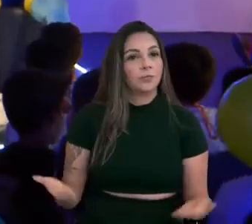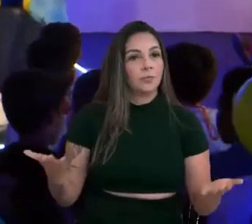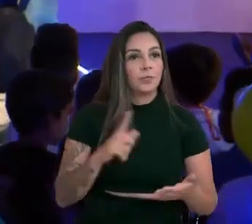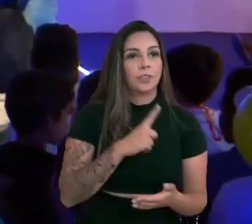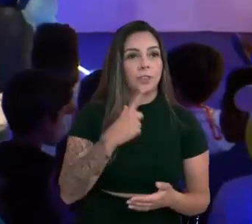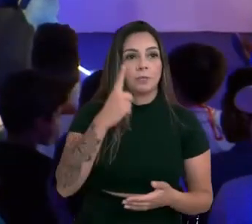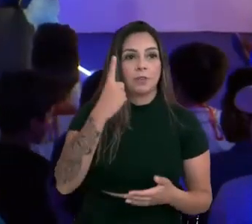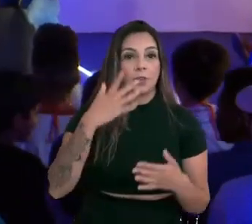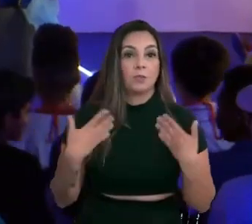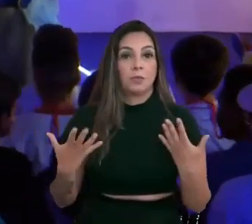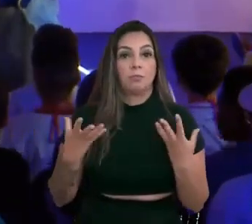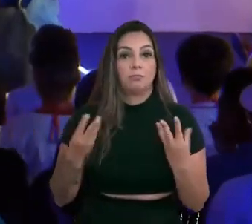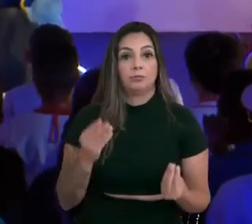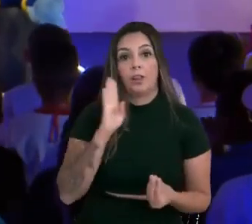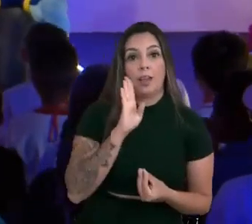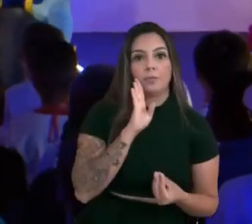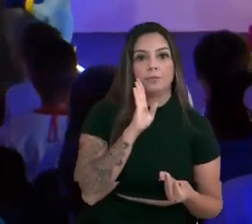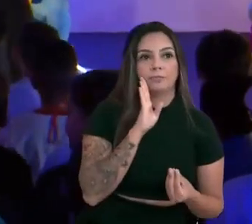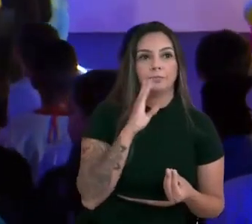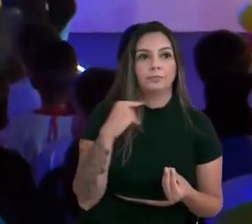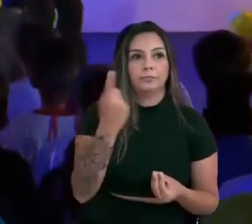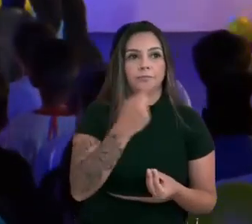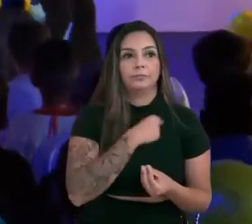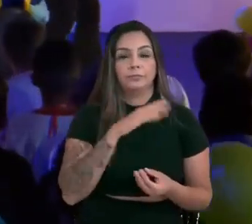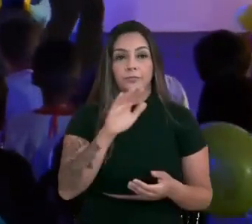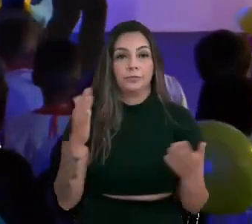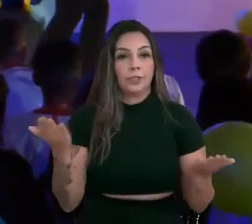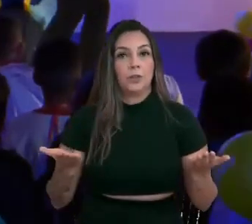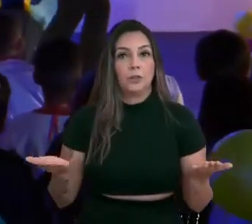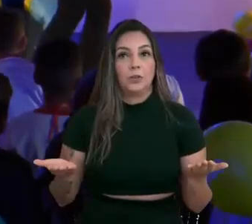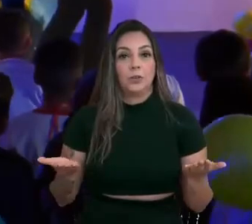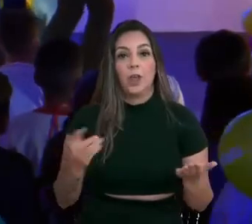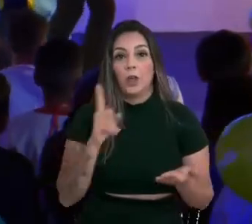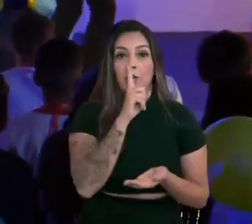surpresa muito legal. Nós vamos chamar agora,